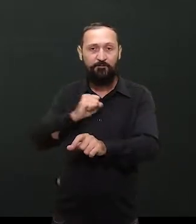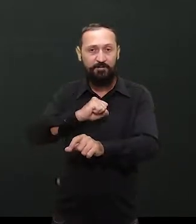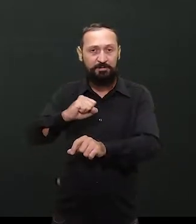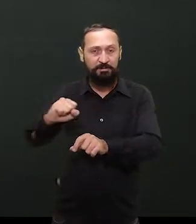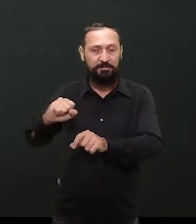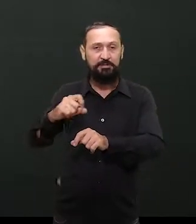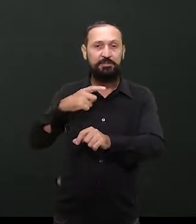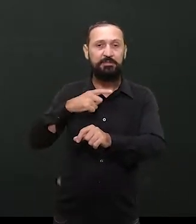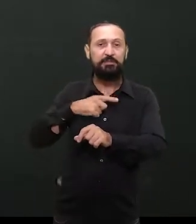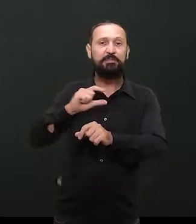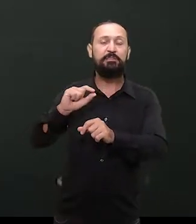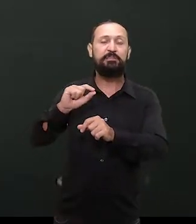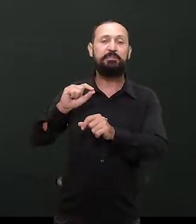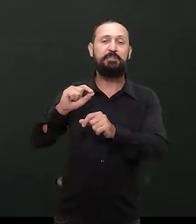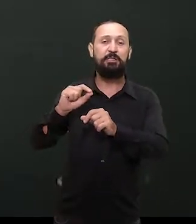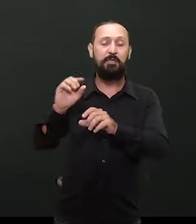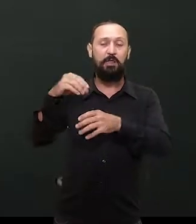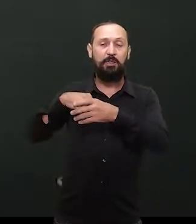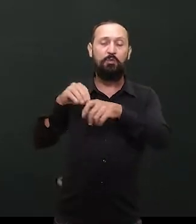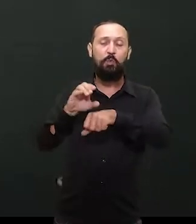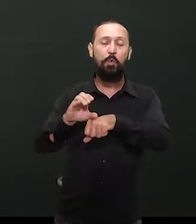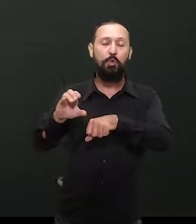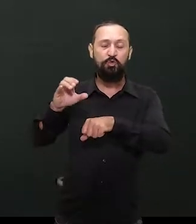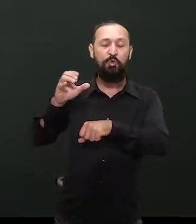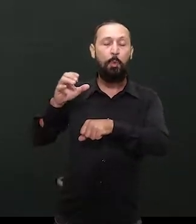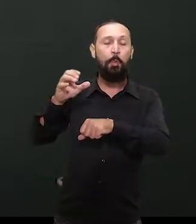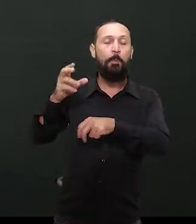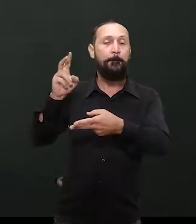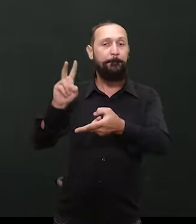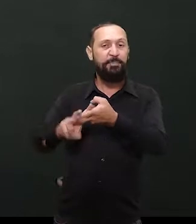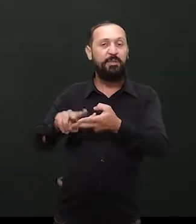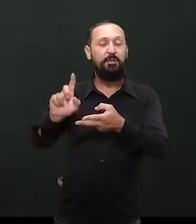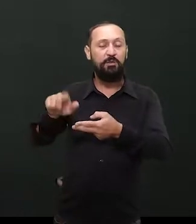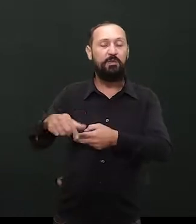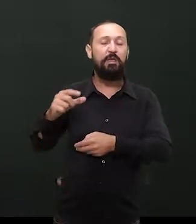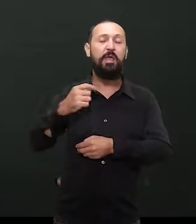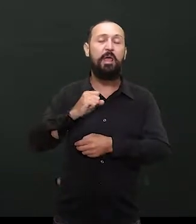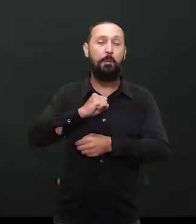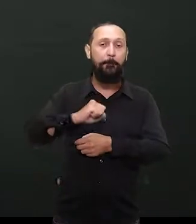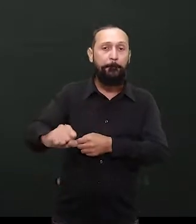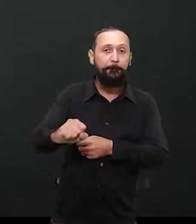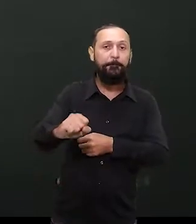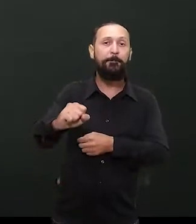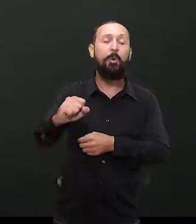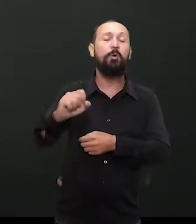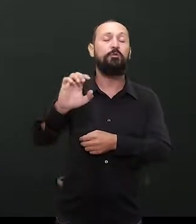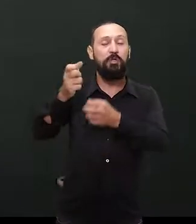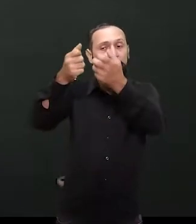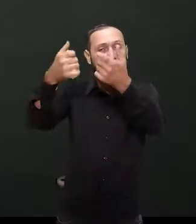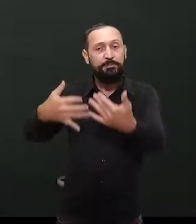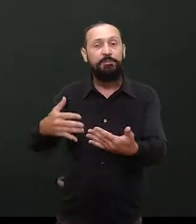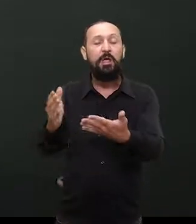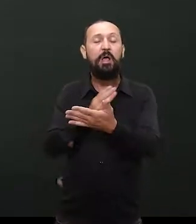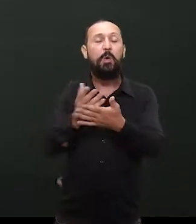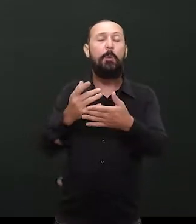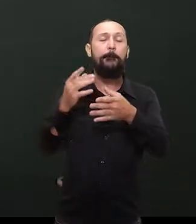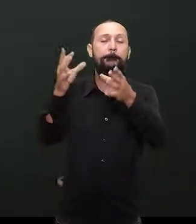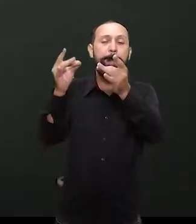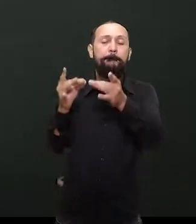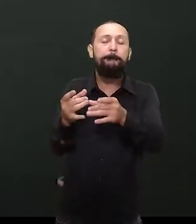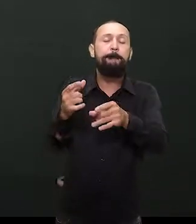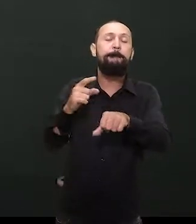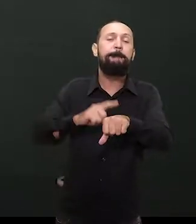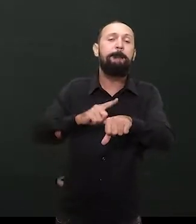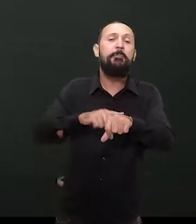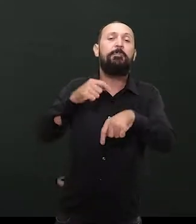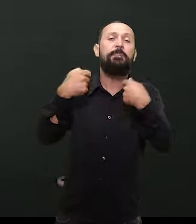bastante essa bastante em voga no código penal como homicídio qualificado a uma situações que